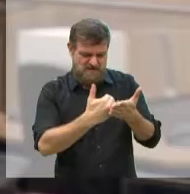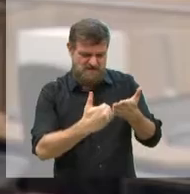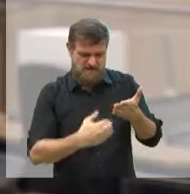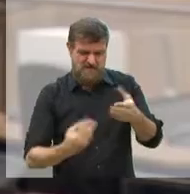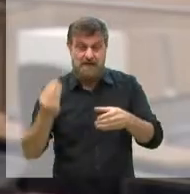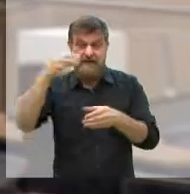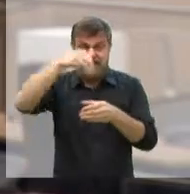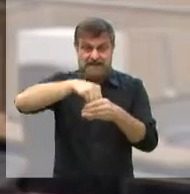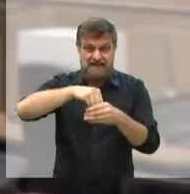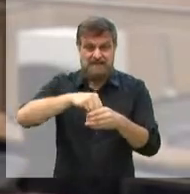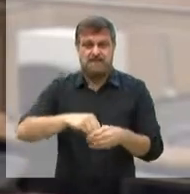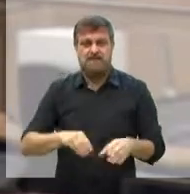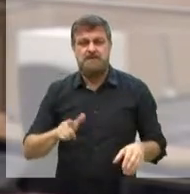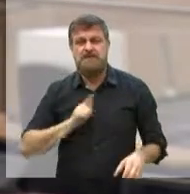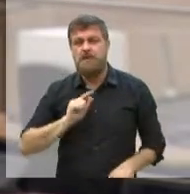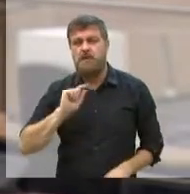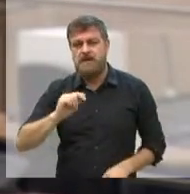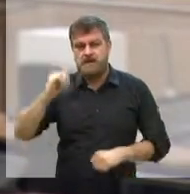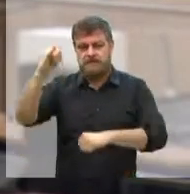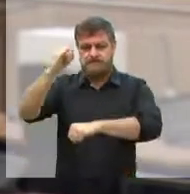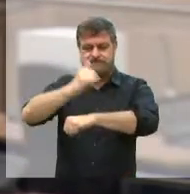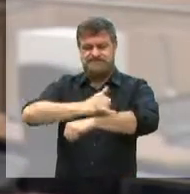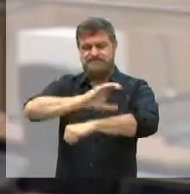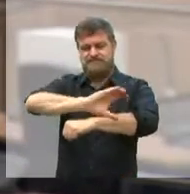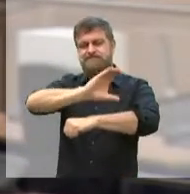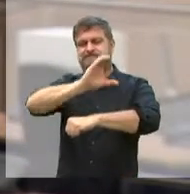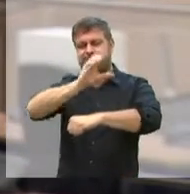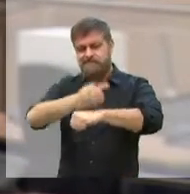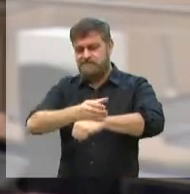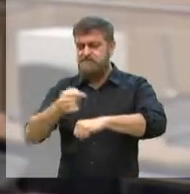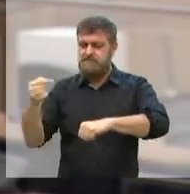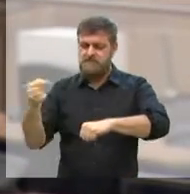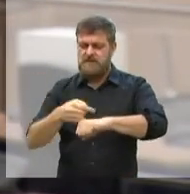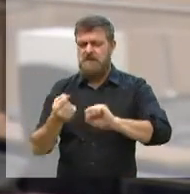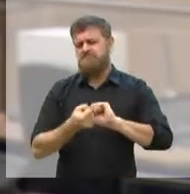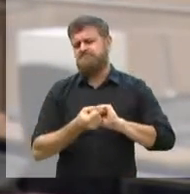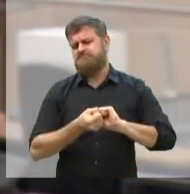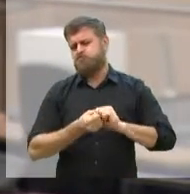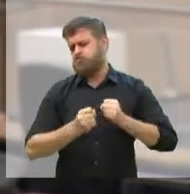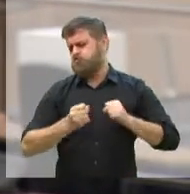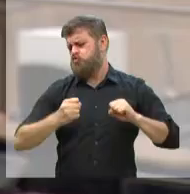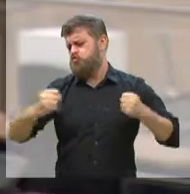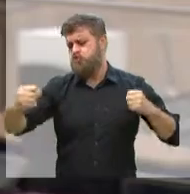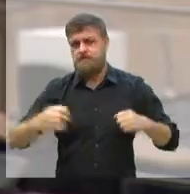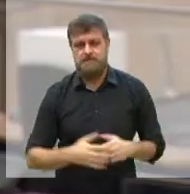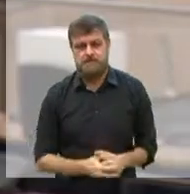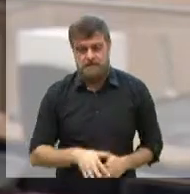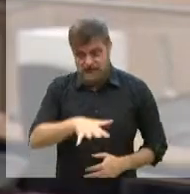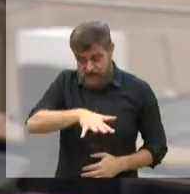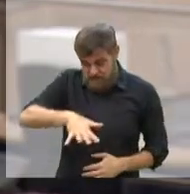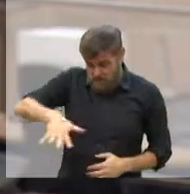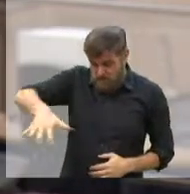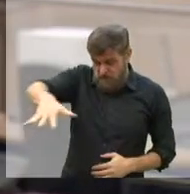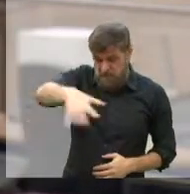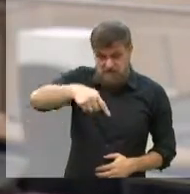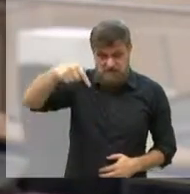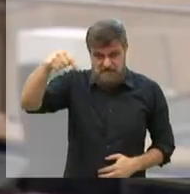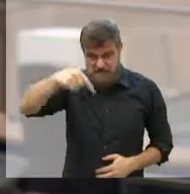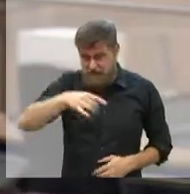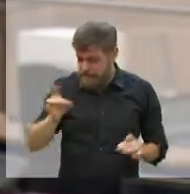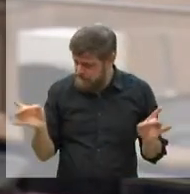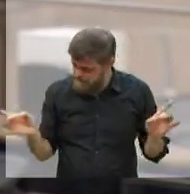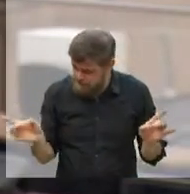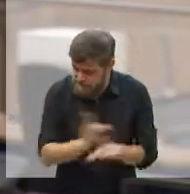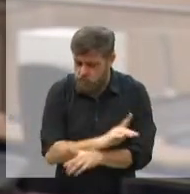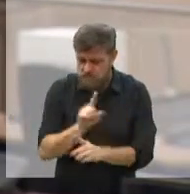ainda qualidade, um dos maiores aeroportos do Brasil, que é o Aeroporto Internacional de Viracopos. Então é uma região que está totalmente